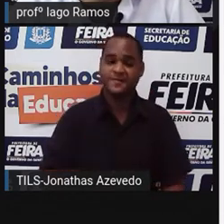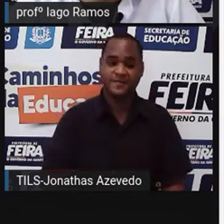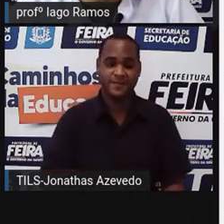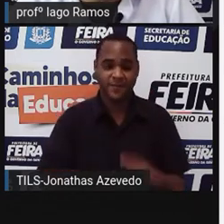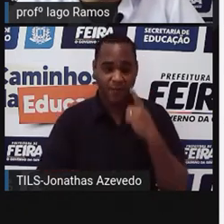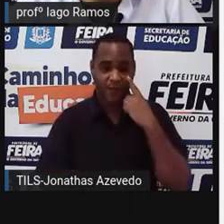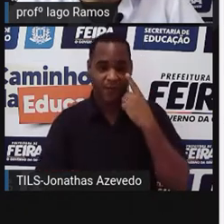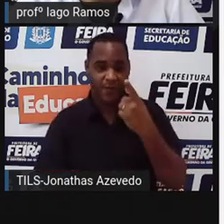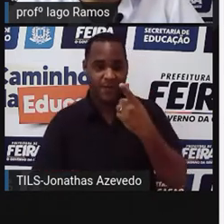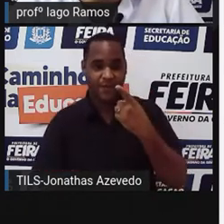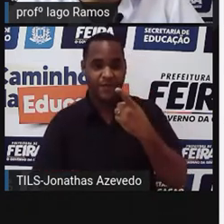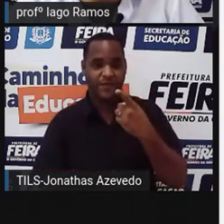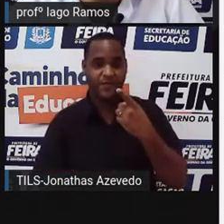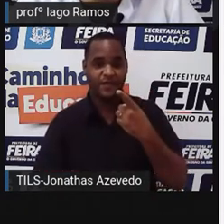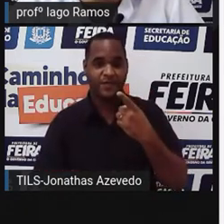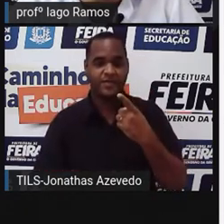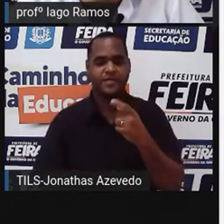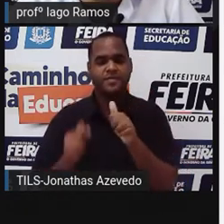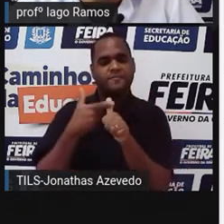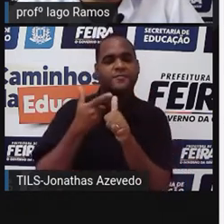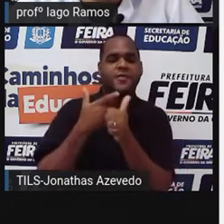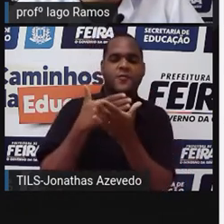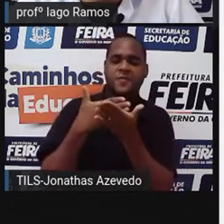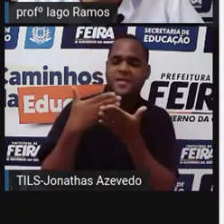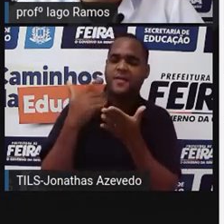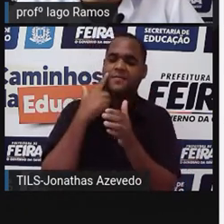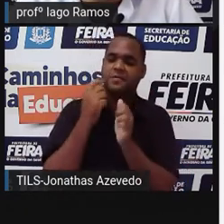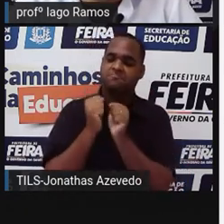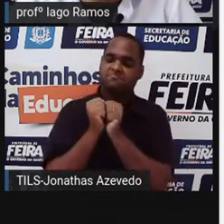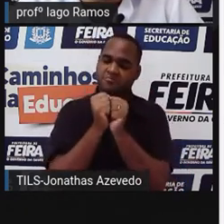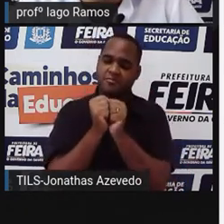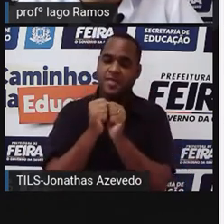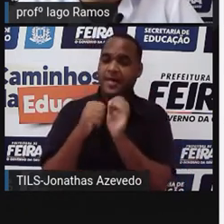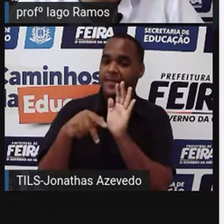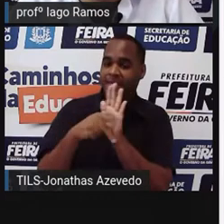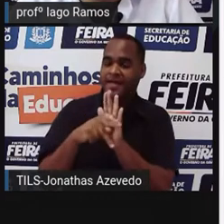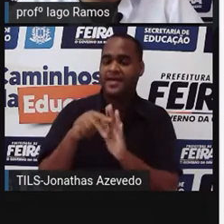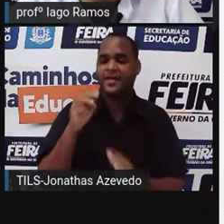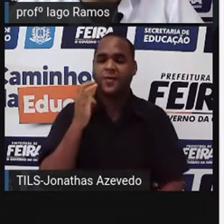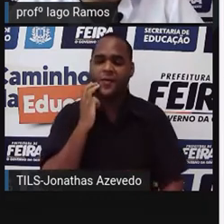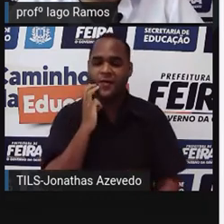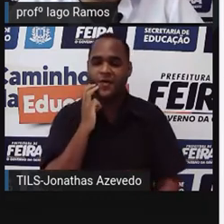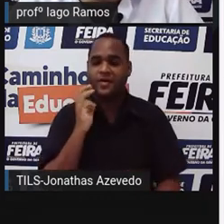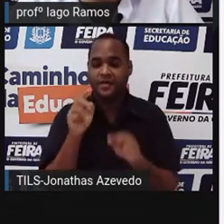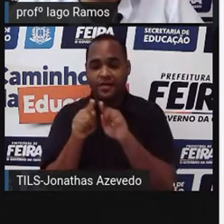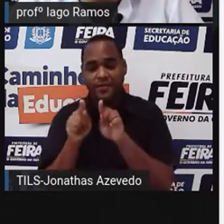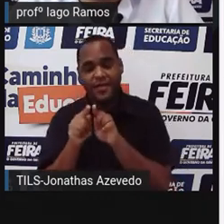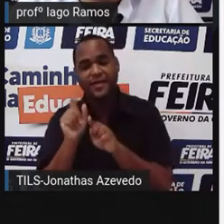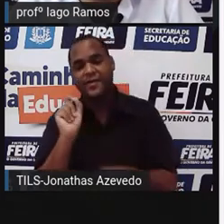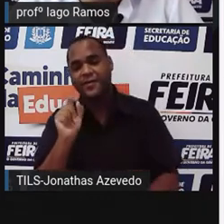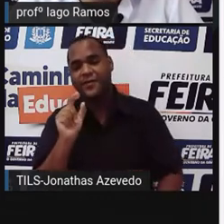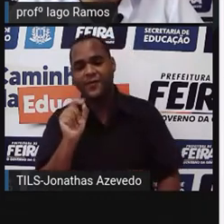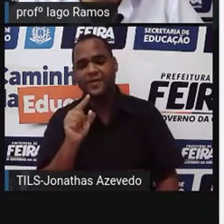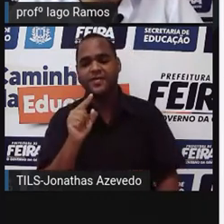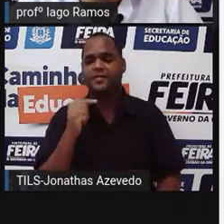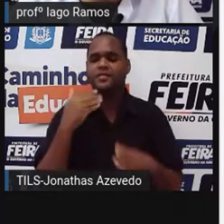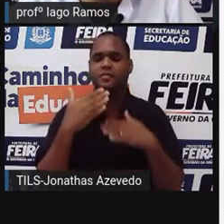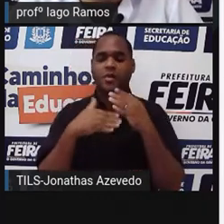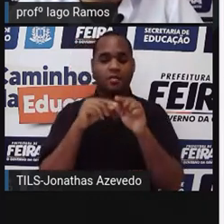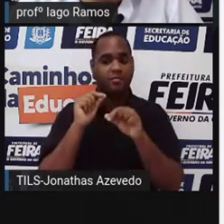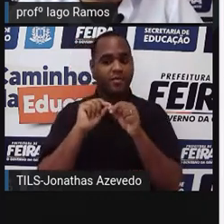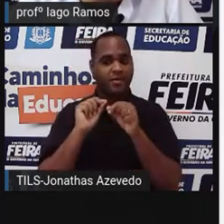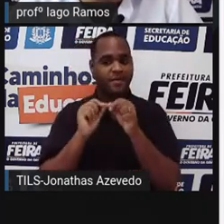Olha lá. Comecei a juntar ali, ó, as partes do rosa com o azul. E vai acontecer uma